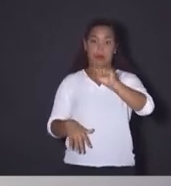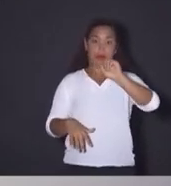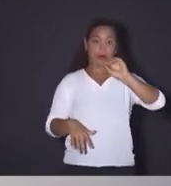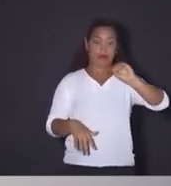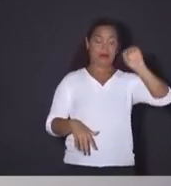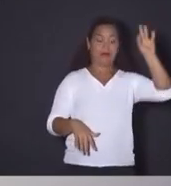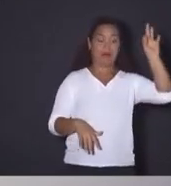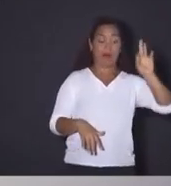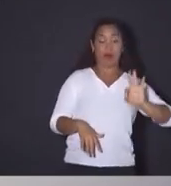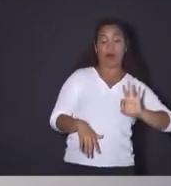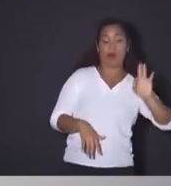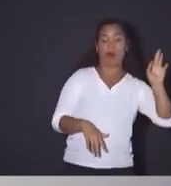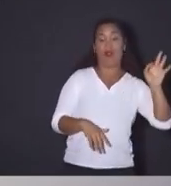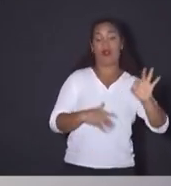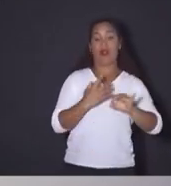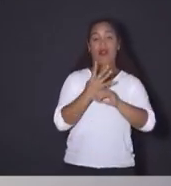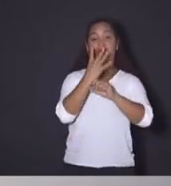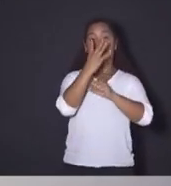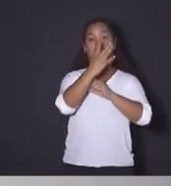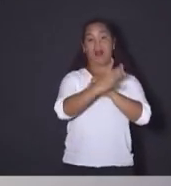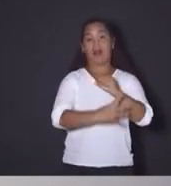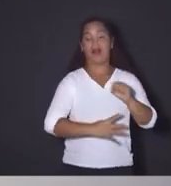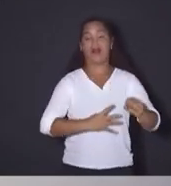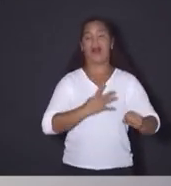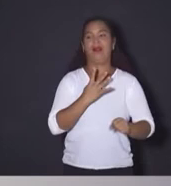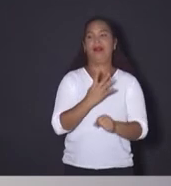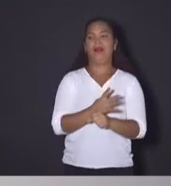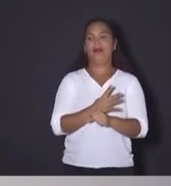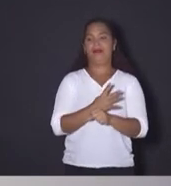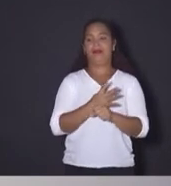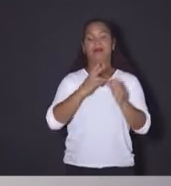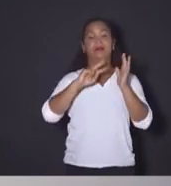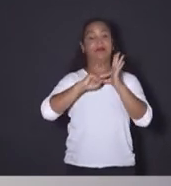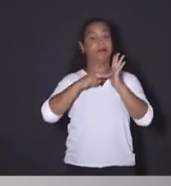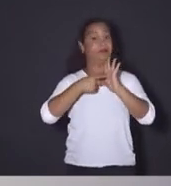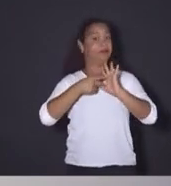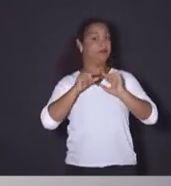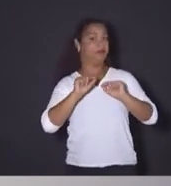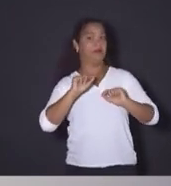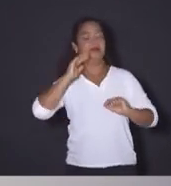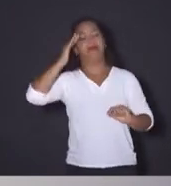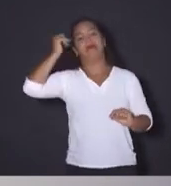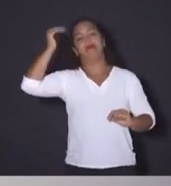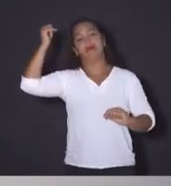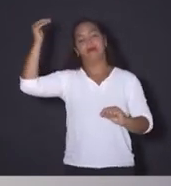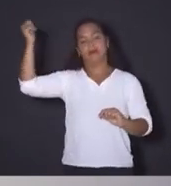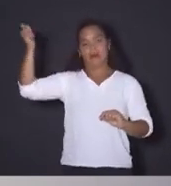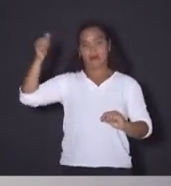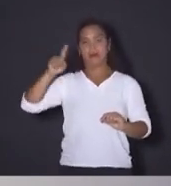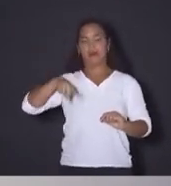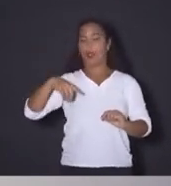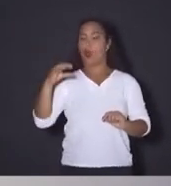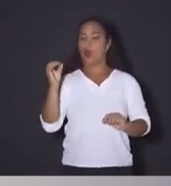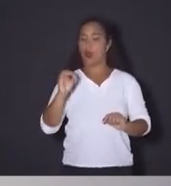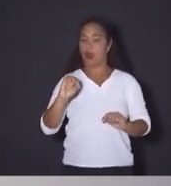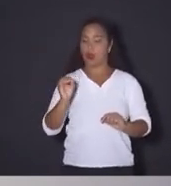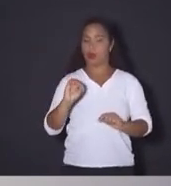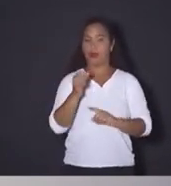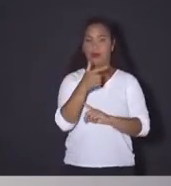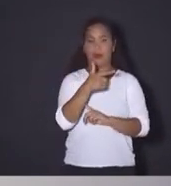anos ou seja um sucesso gigantesco de mercado né sim outubro de 2009 havia